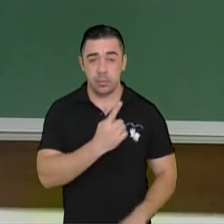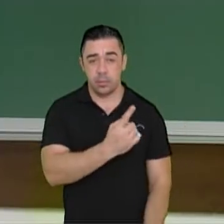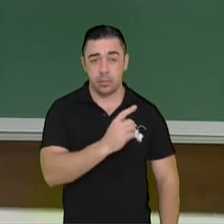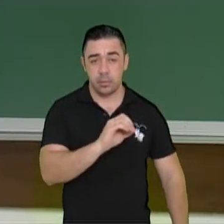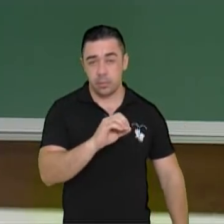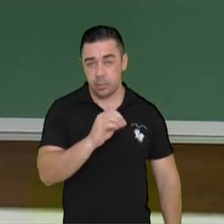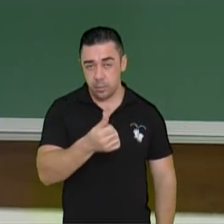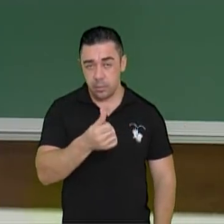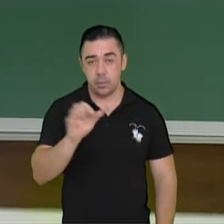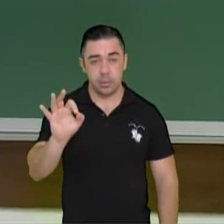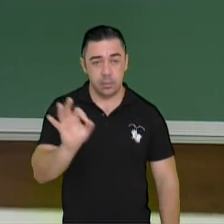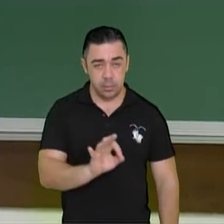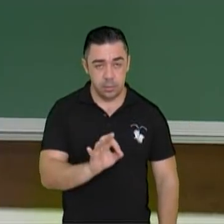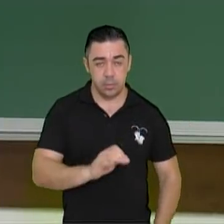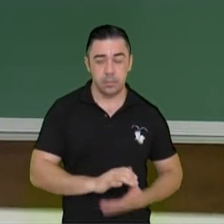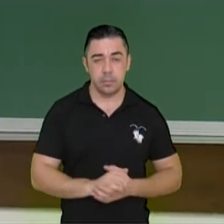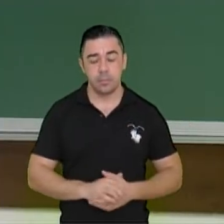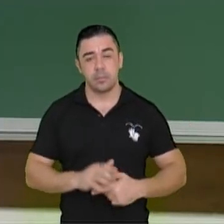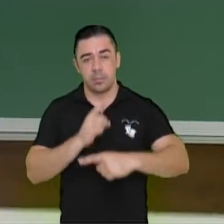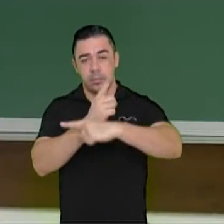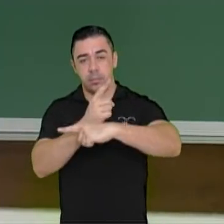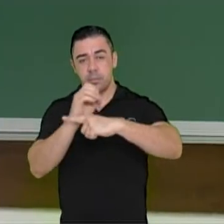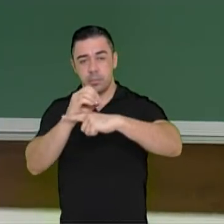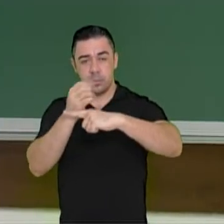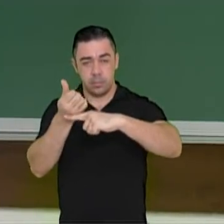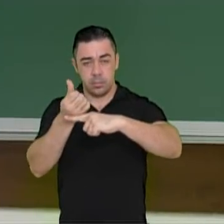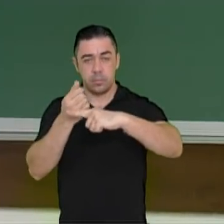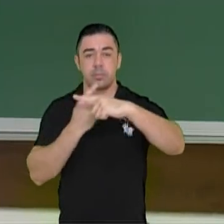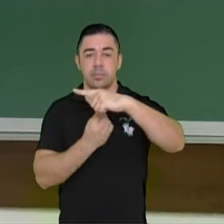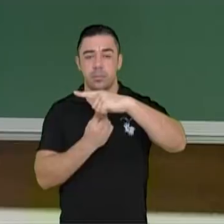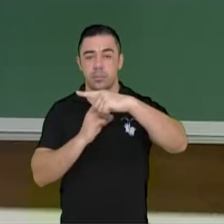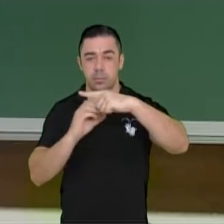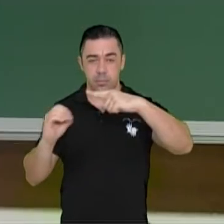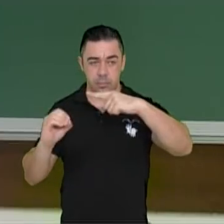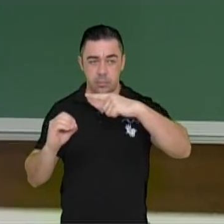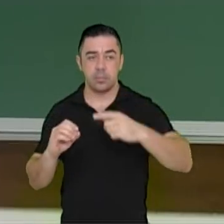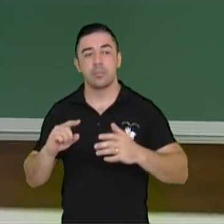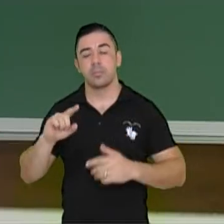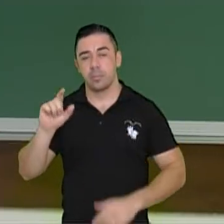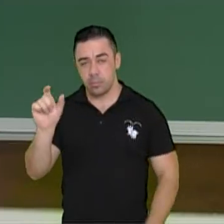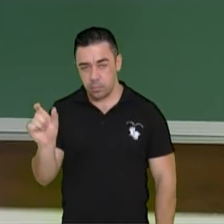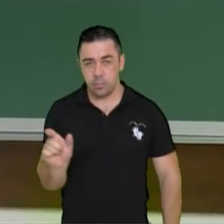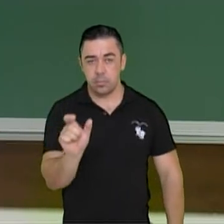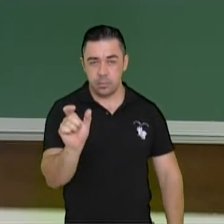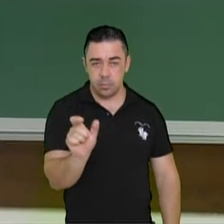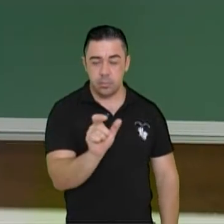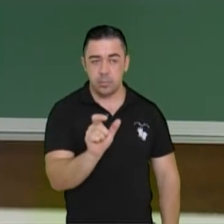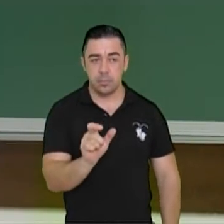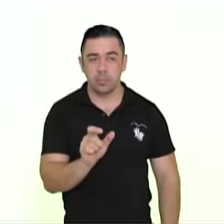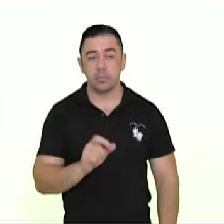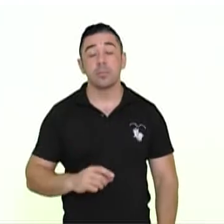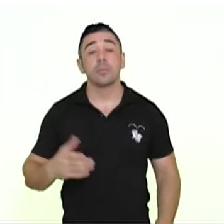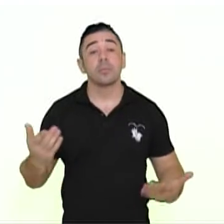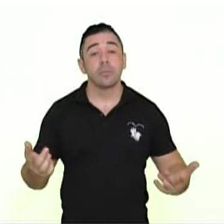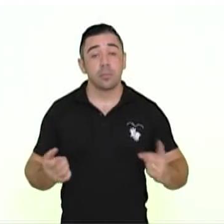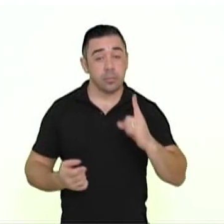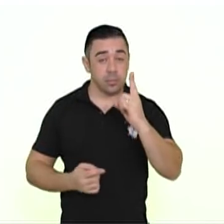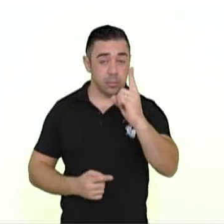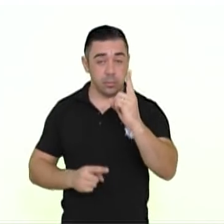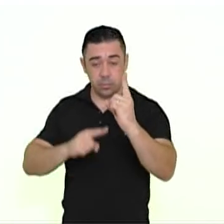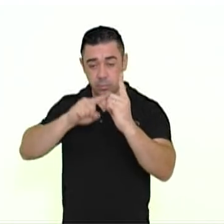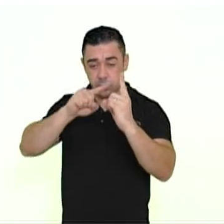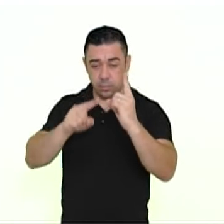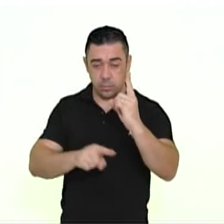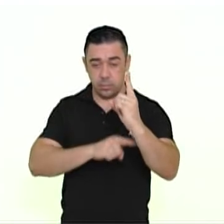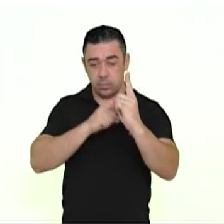106%, olha lá, ó, 106 por 100. A vírgula volta 2 casas, ficou parada entre o 1 e